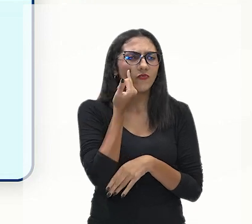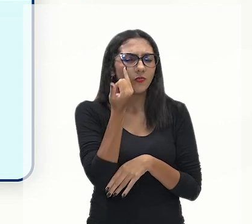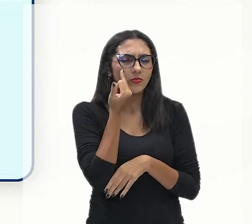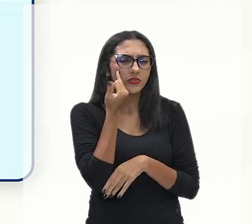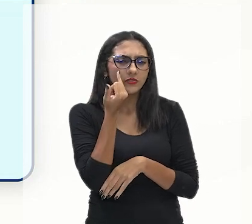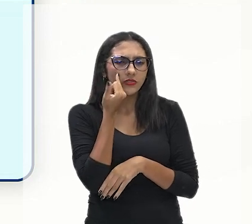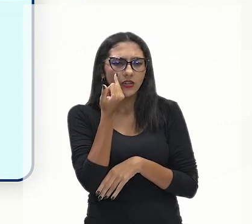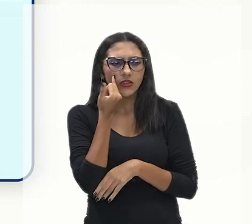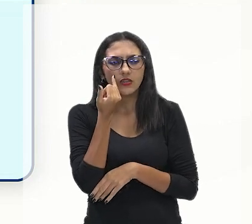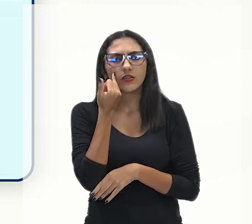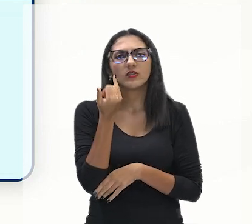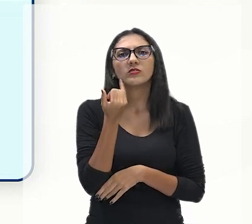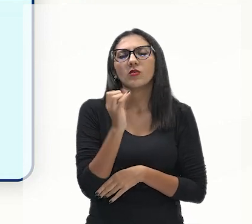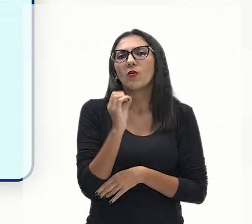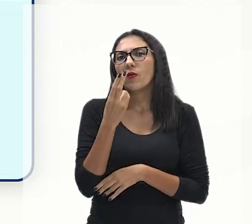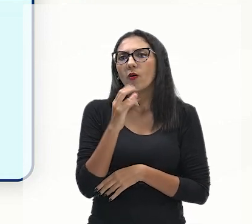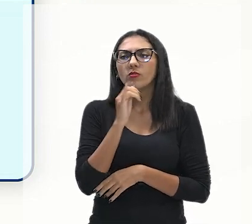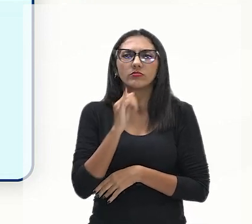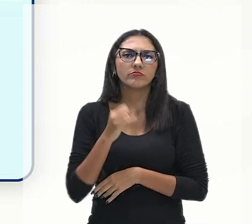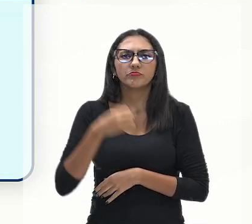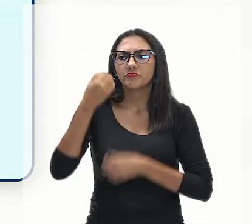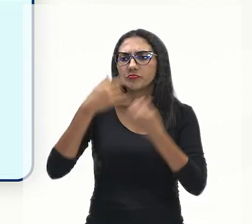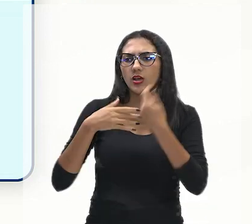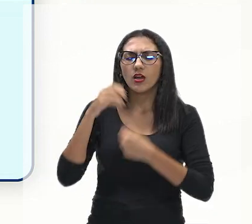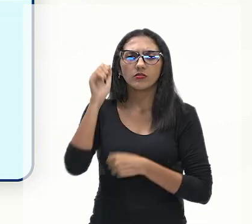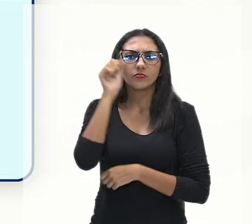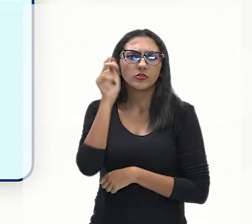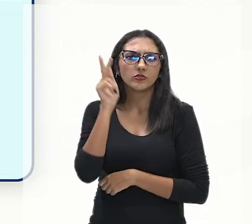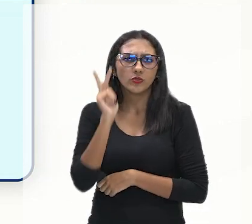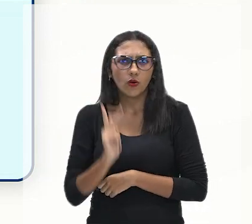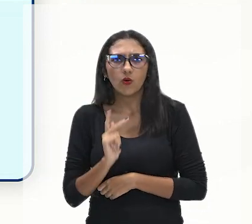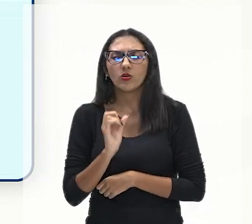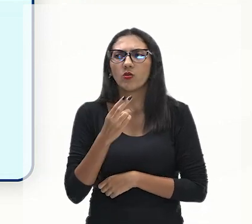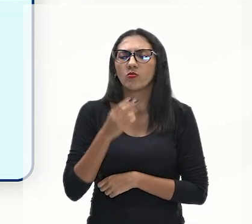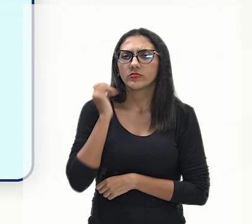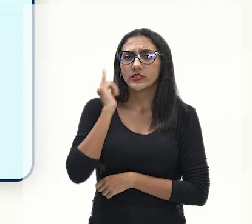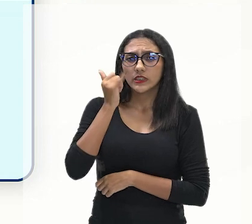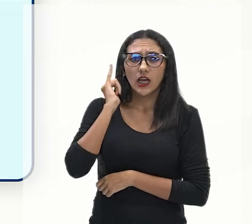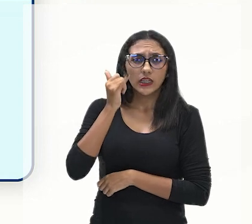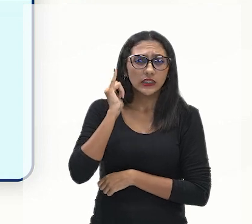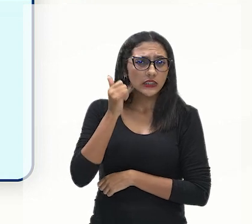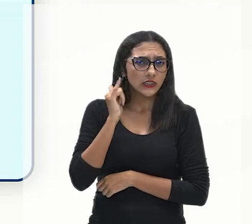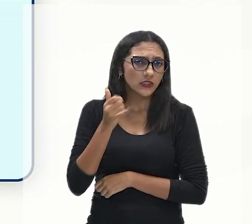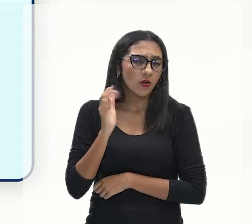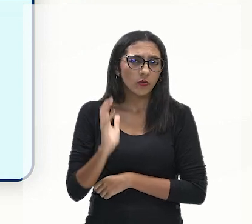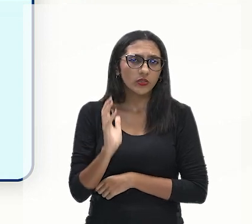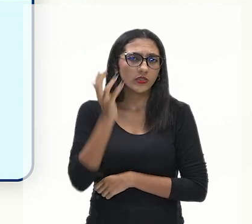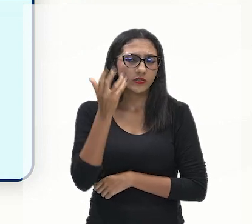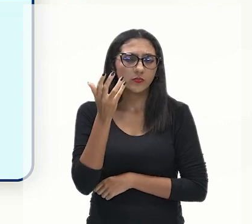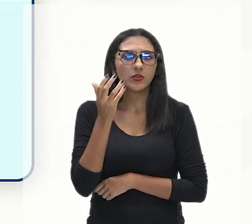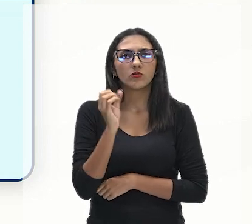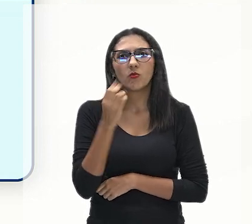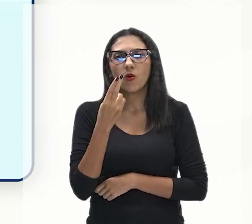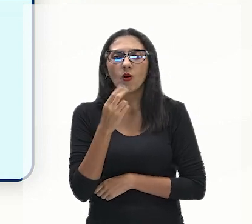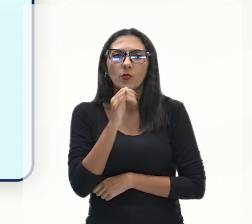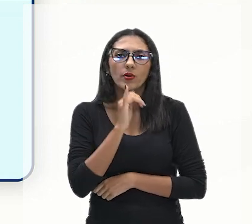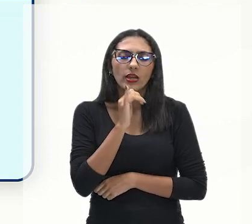de contar uma história, de narrar algum fato, de defender uma